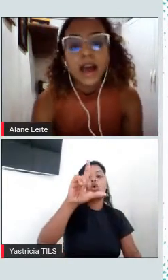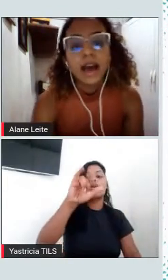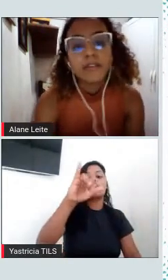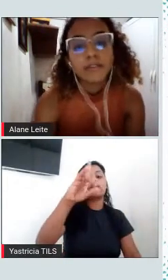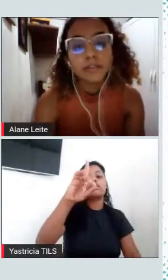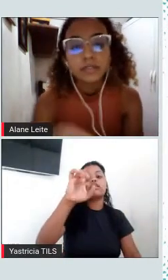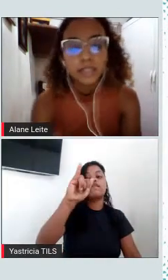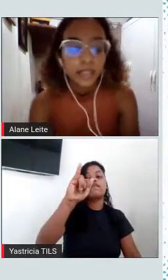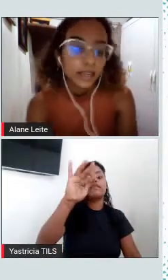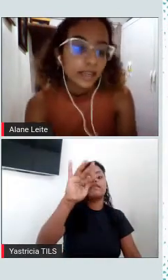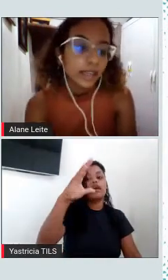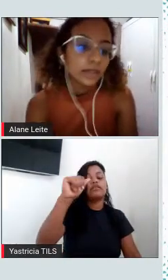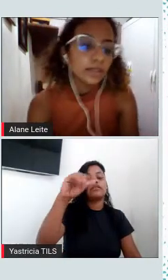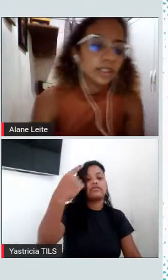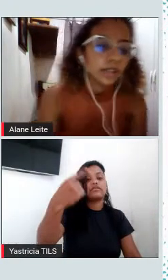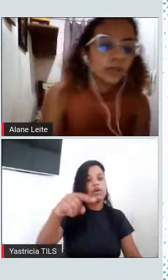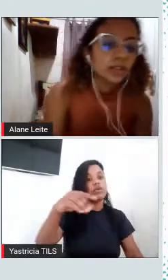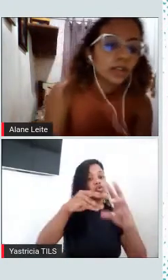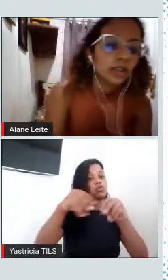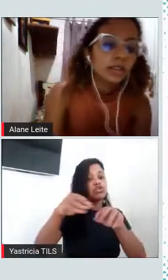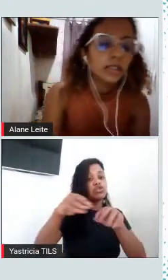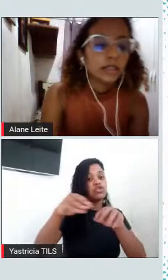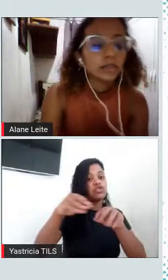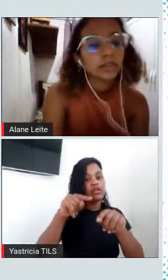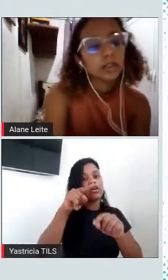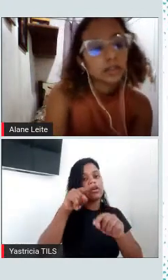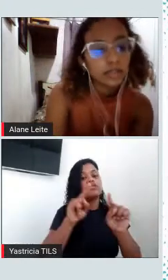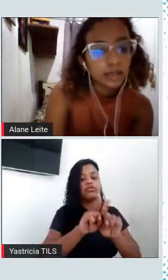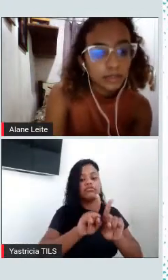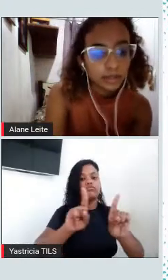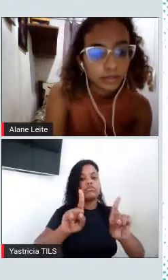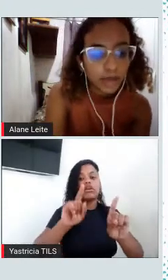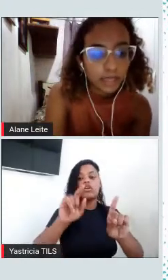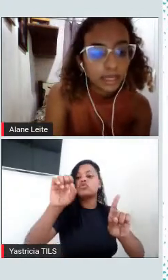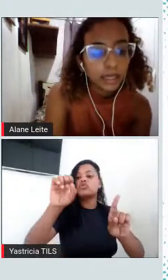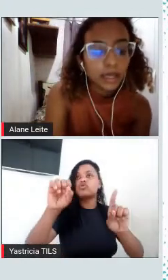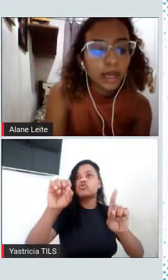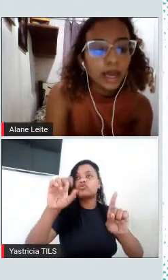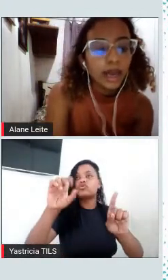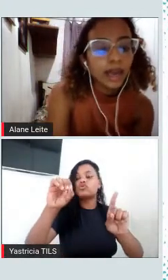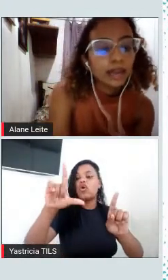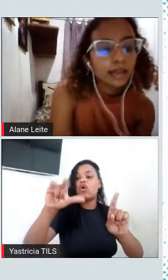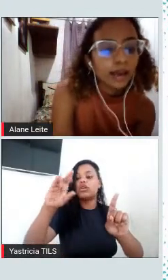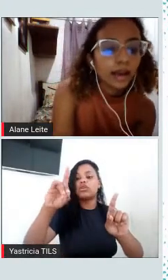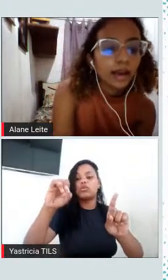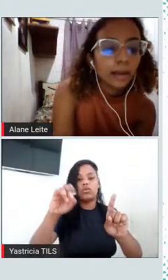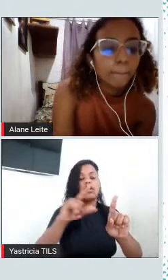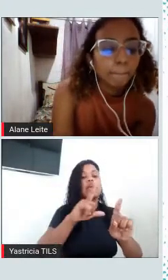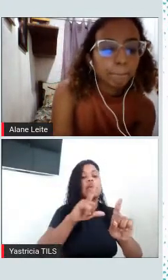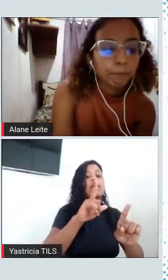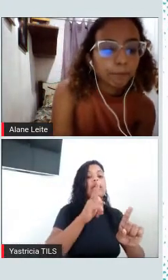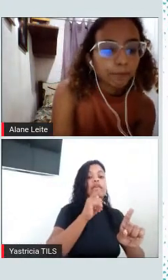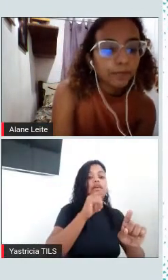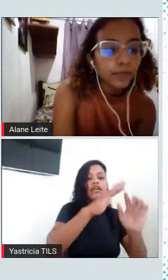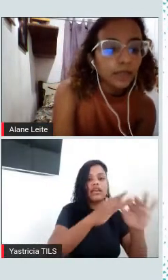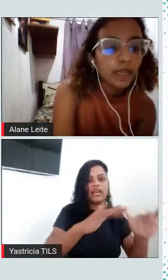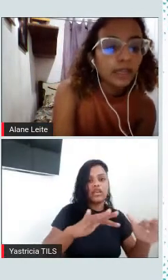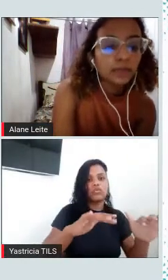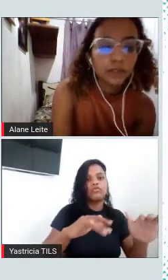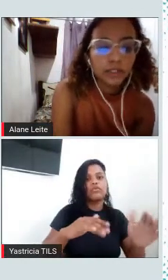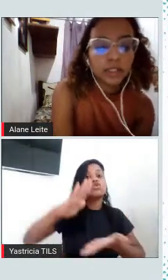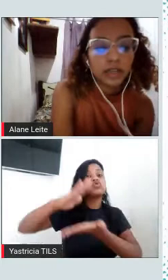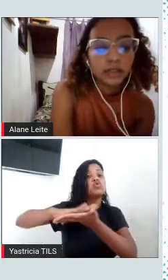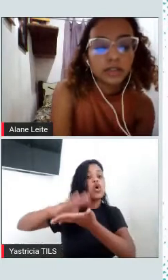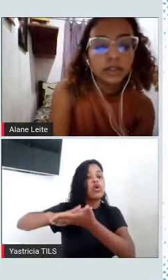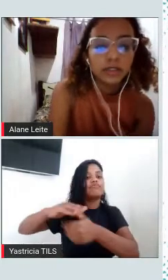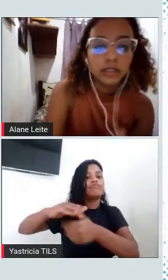ser a fronteira entre os estados sólido e líquido. Vocês conseguem observar que ela está entre